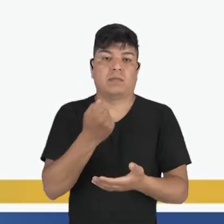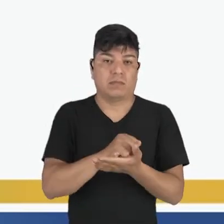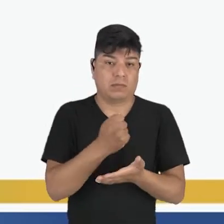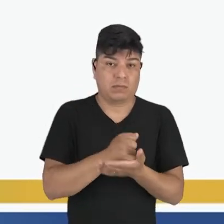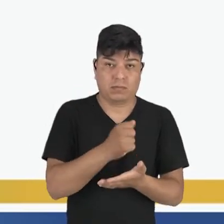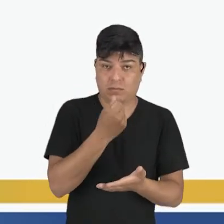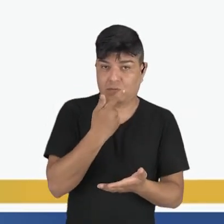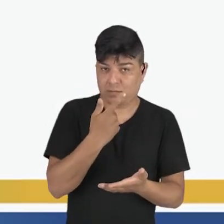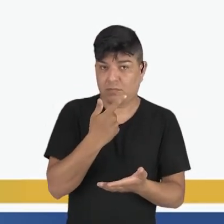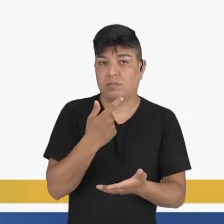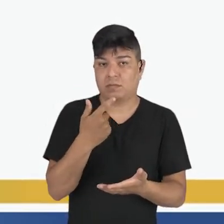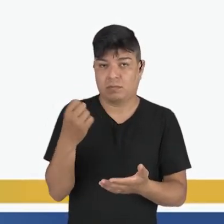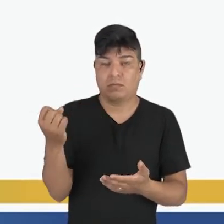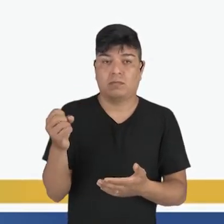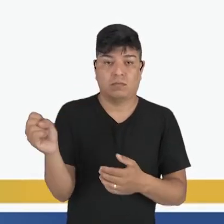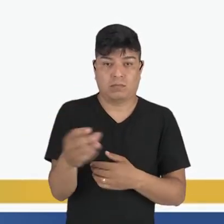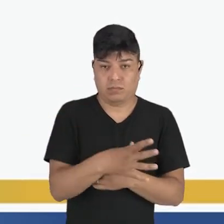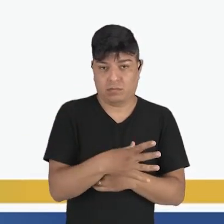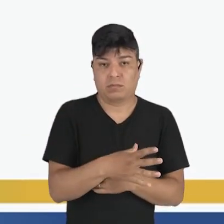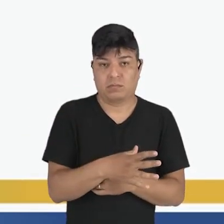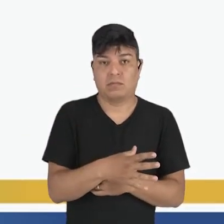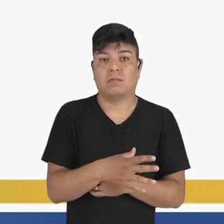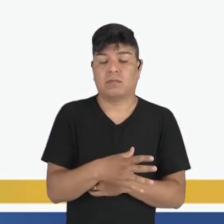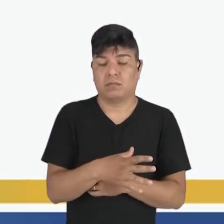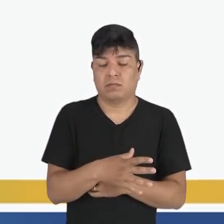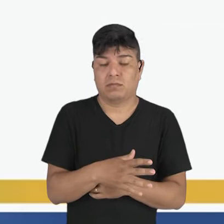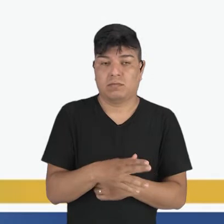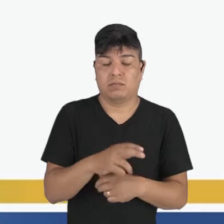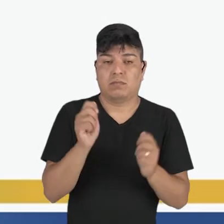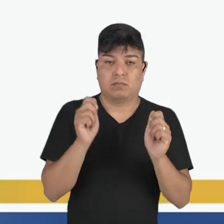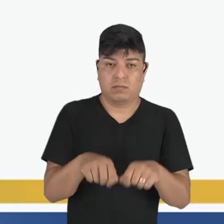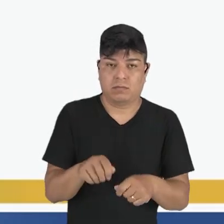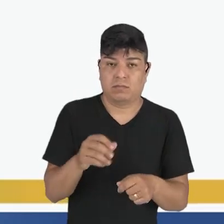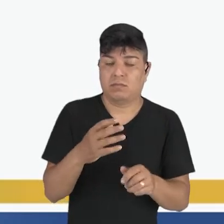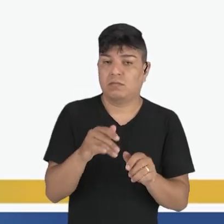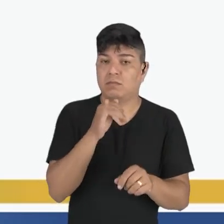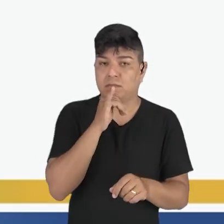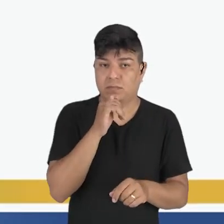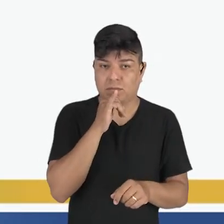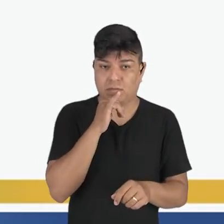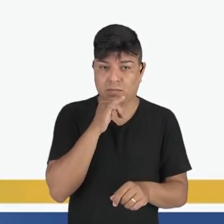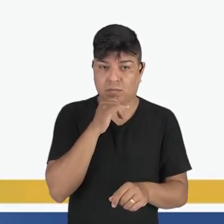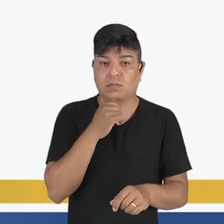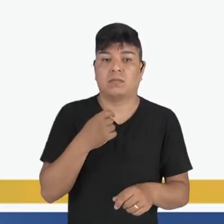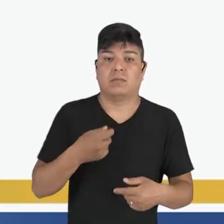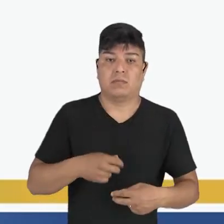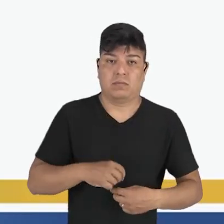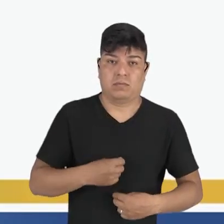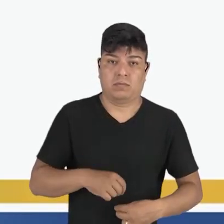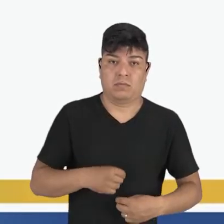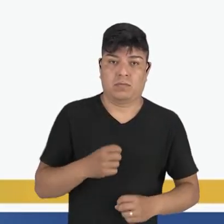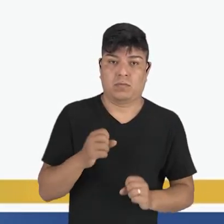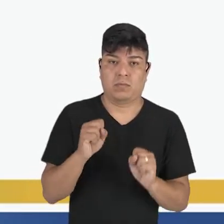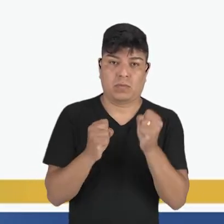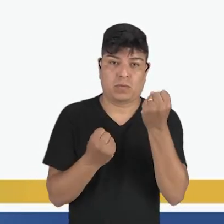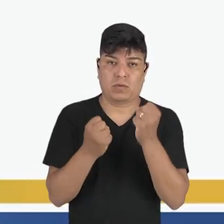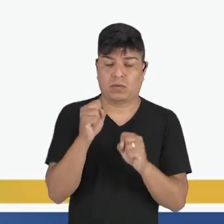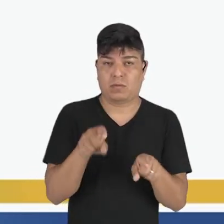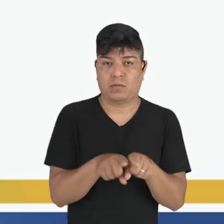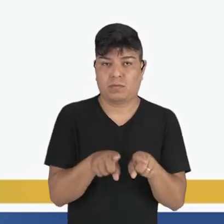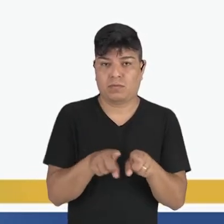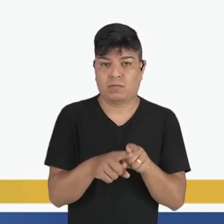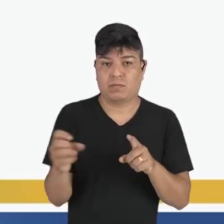e procedimentos cada vez menos invasivos, né? Podemos citar como exemplo as cirurgias robóticas assistidas e